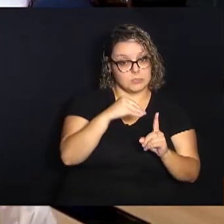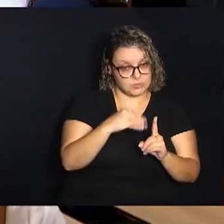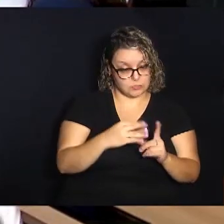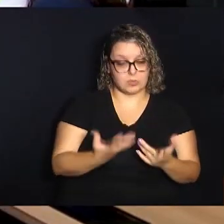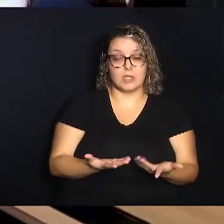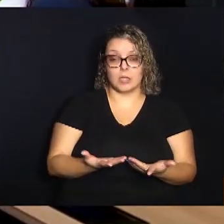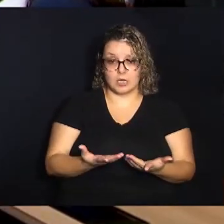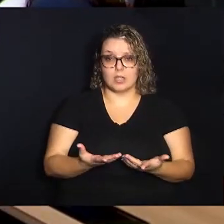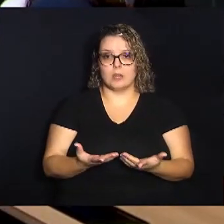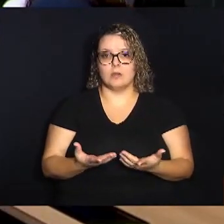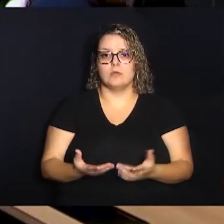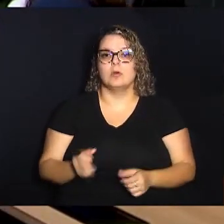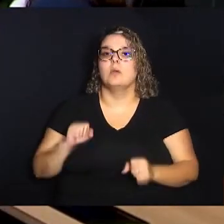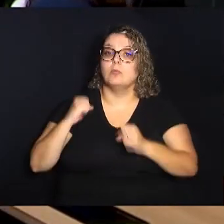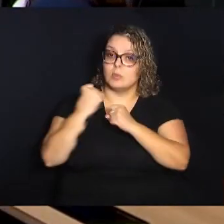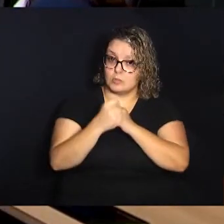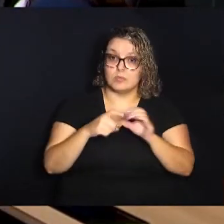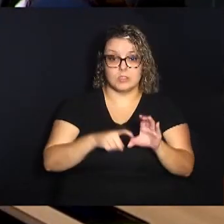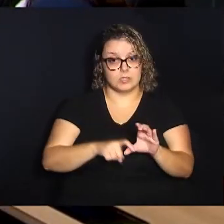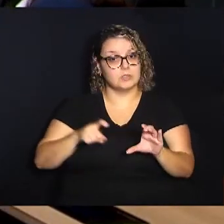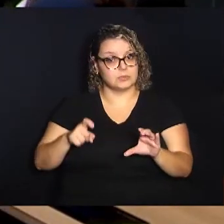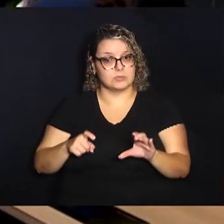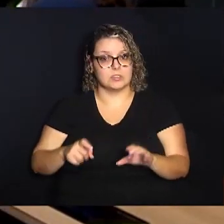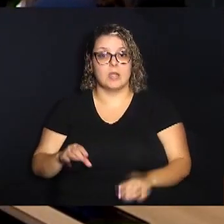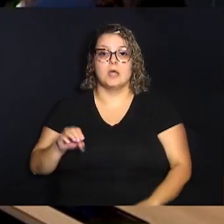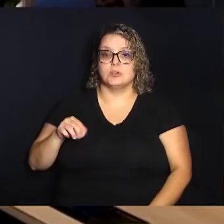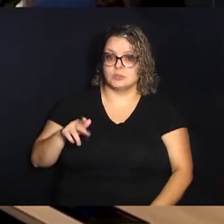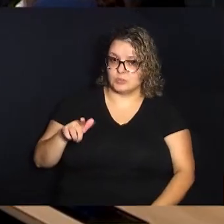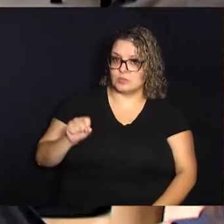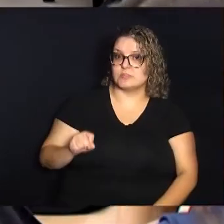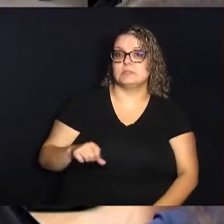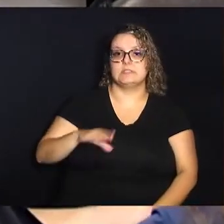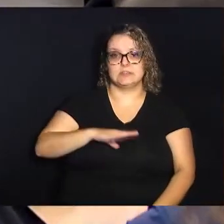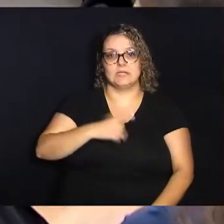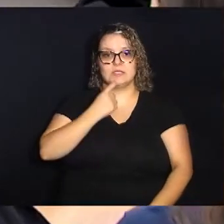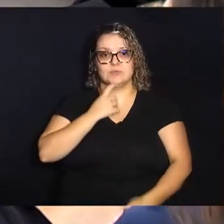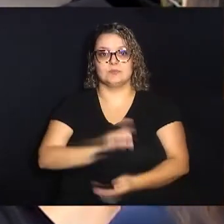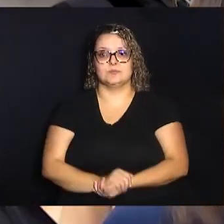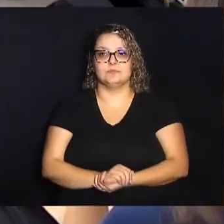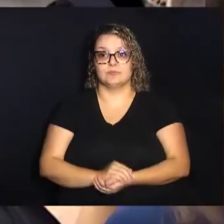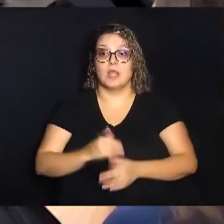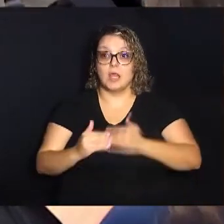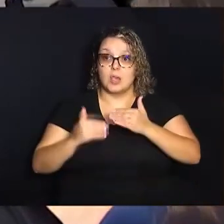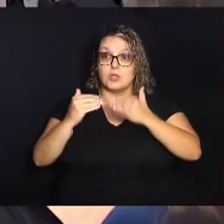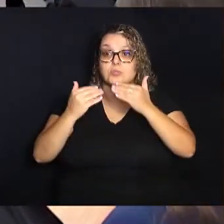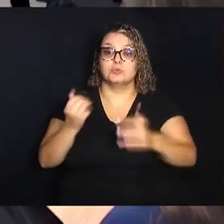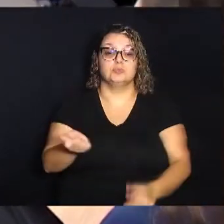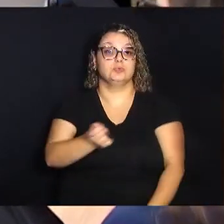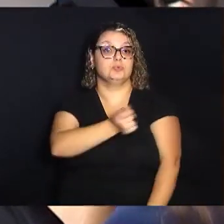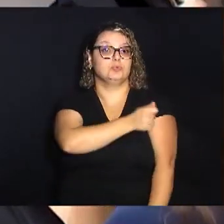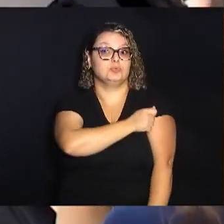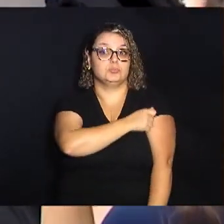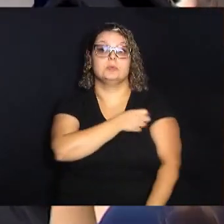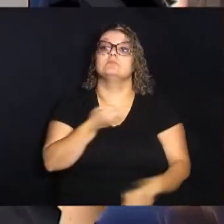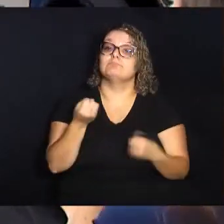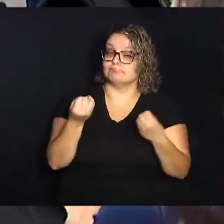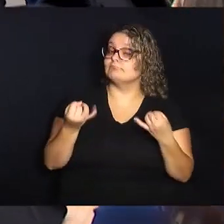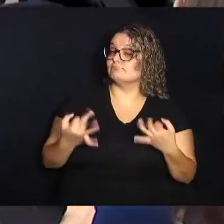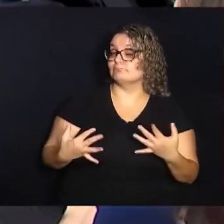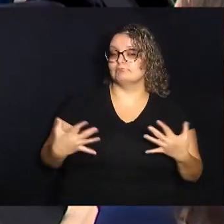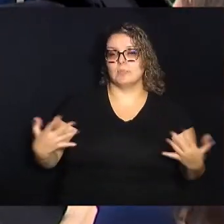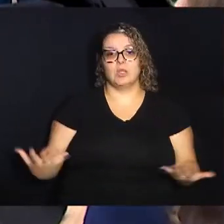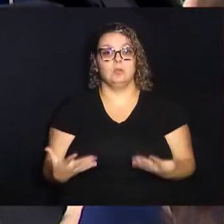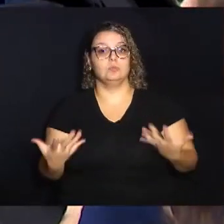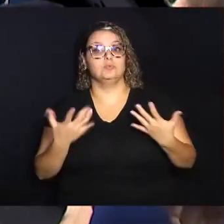vulnerabilidade, protetores independentes e as ONGs da cidade de Campinas. A desenvoltura dos alunos se justifica pelo estímulo